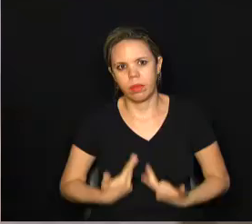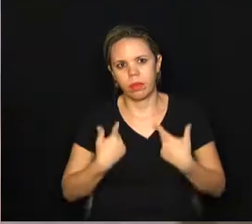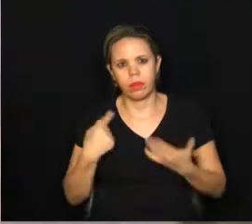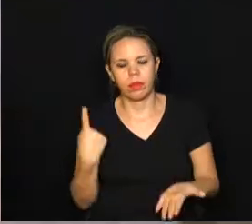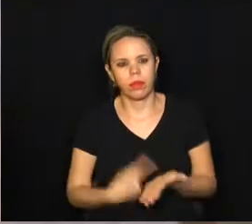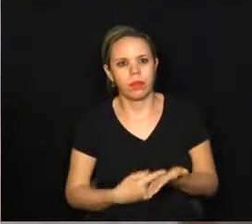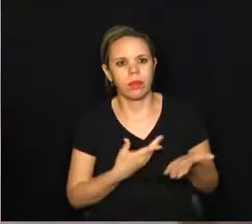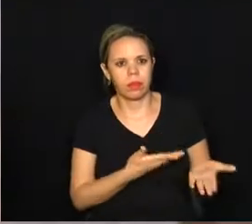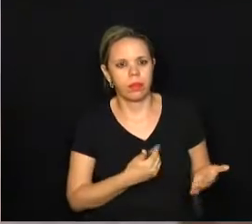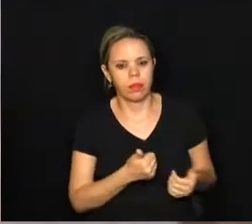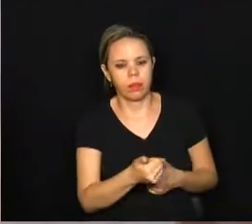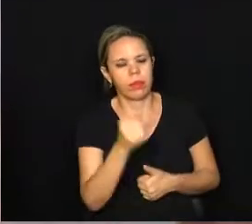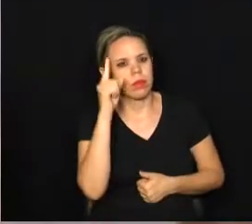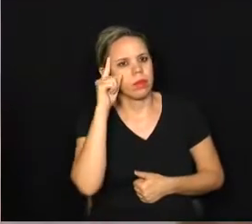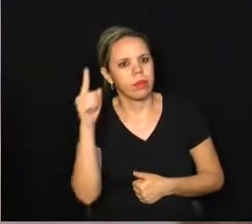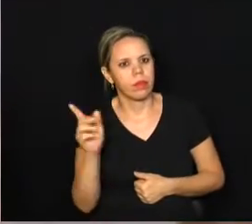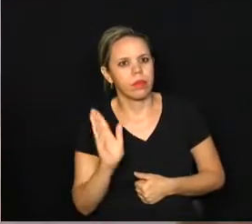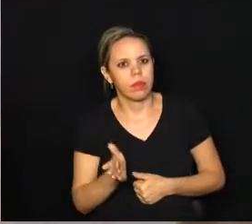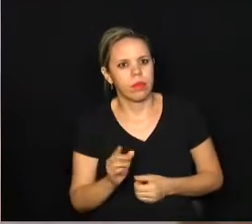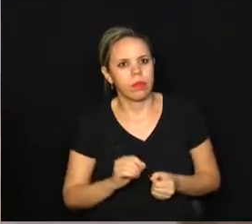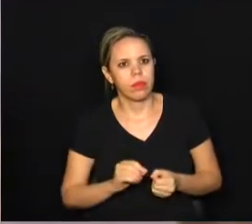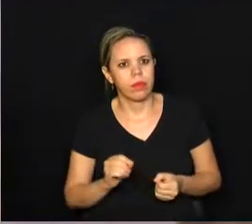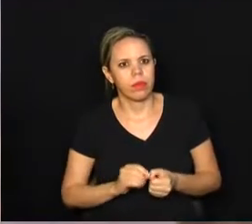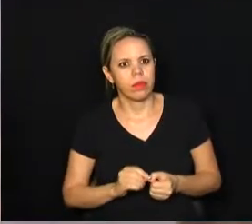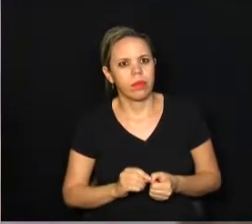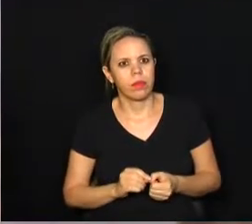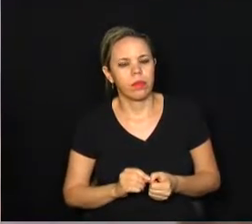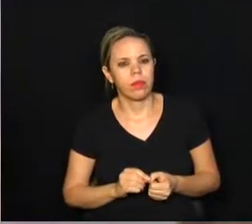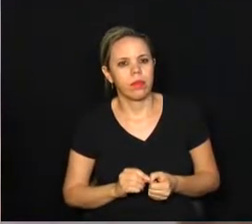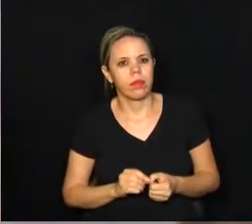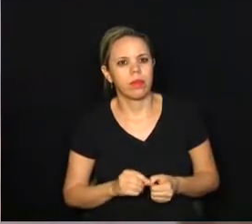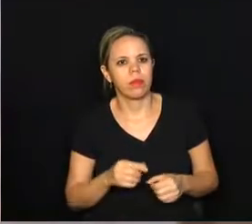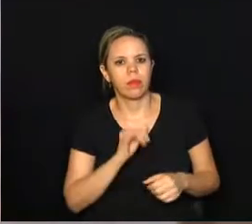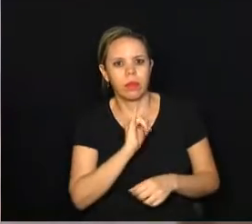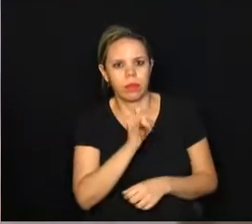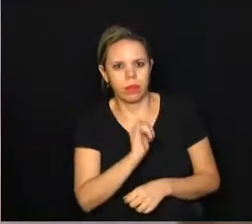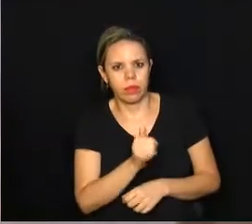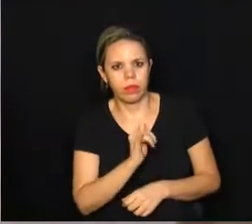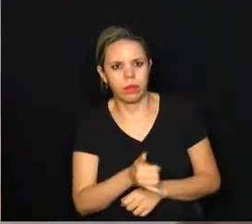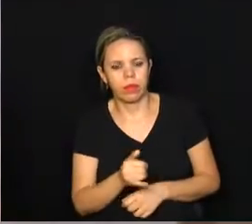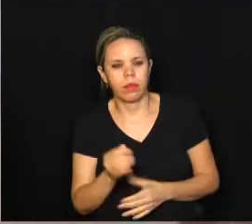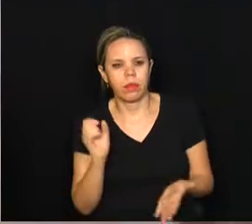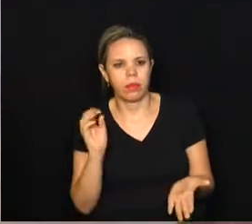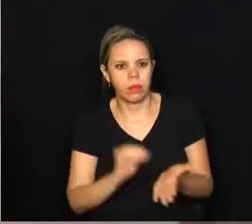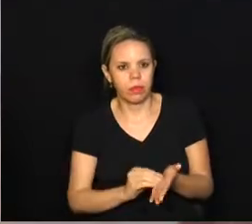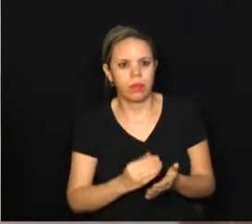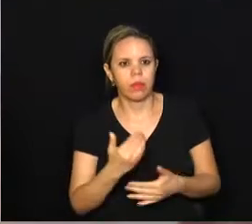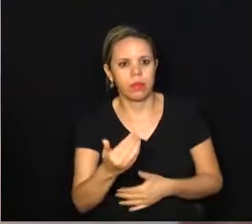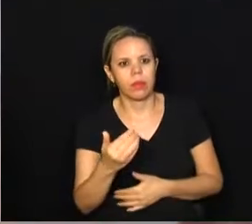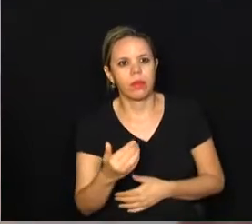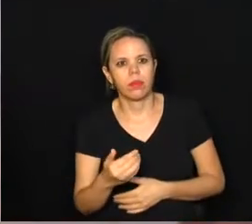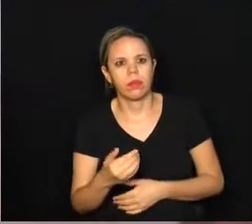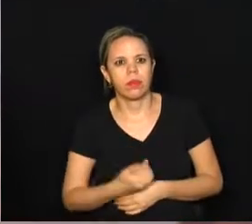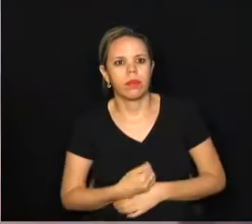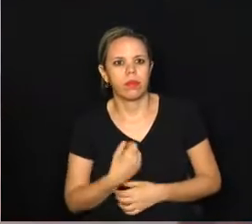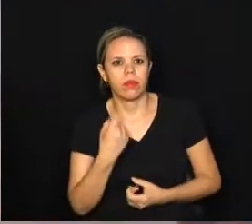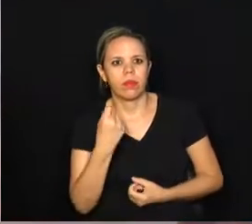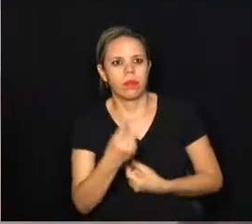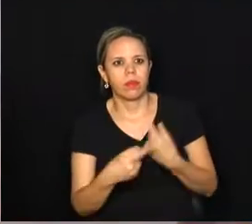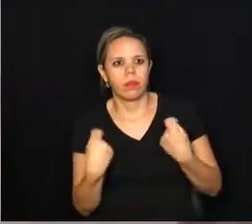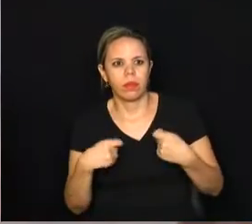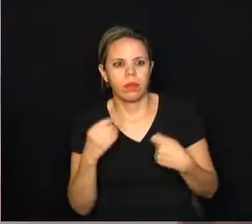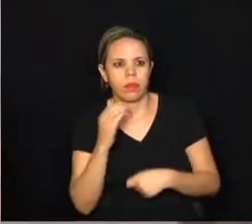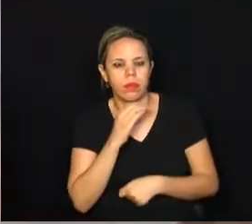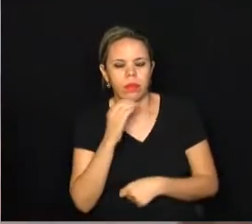para esses próximos dias já foram devidamente contatados para uma remarcação. Já sobre eventuais